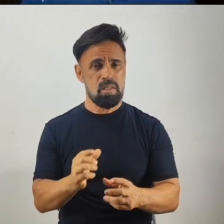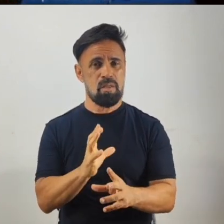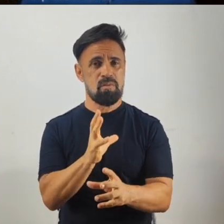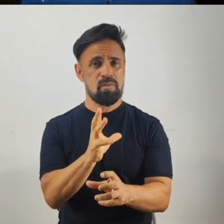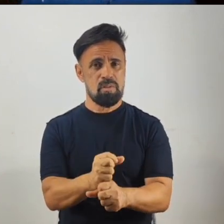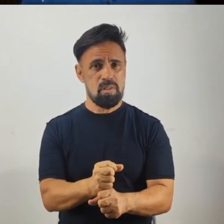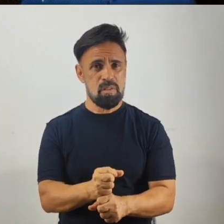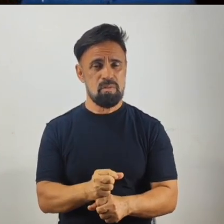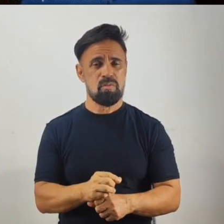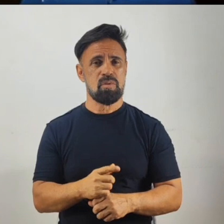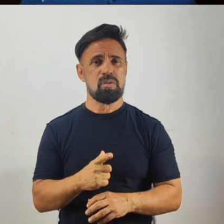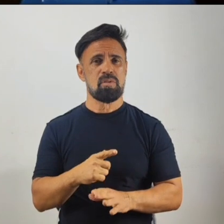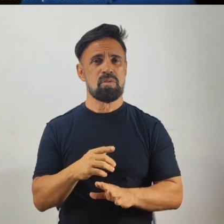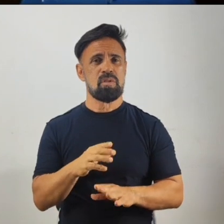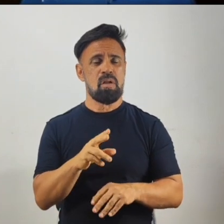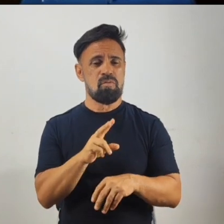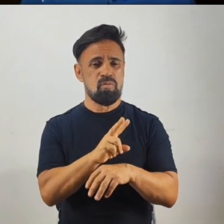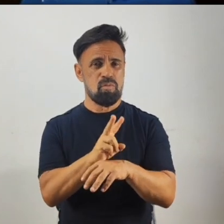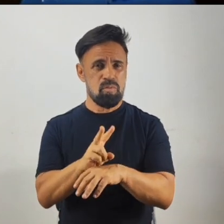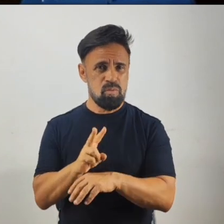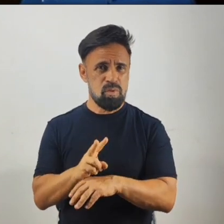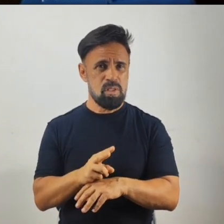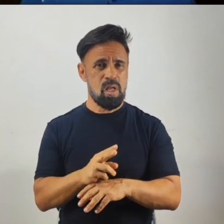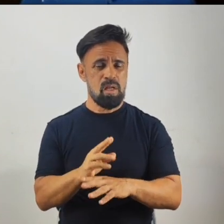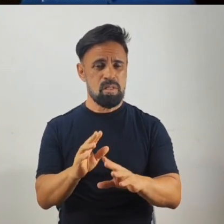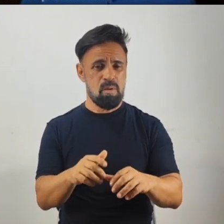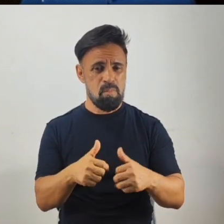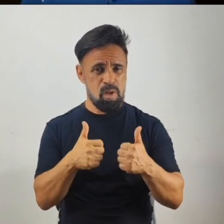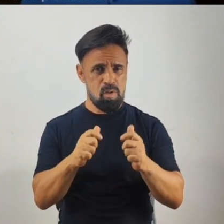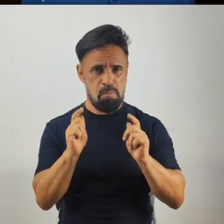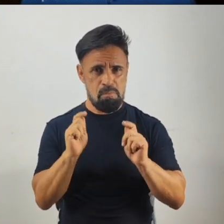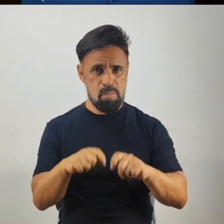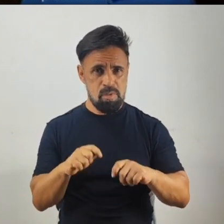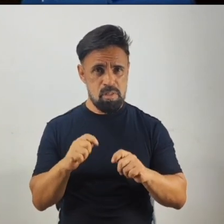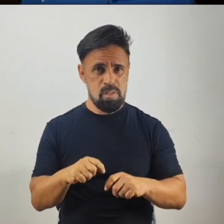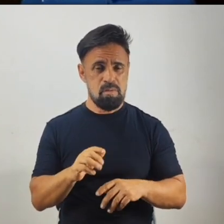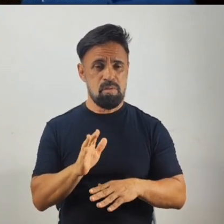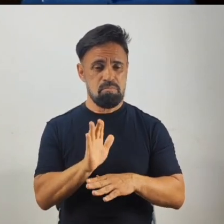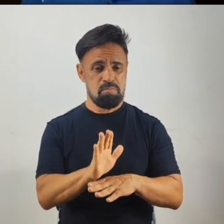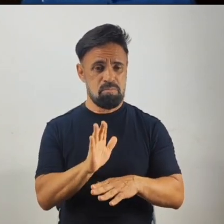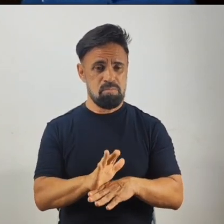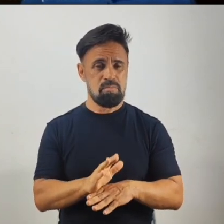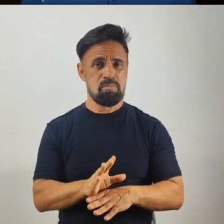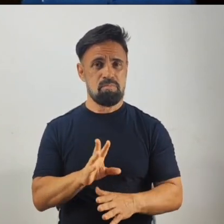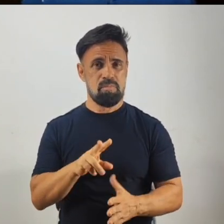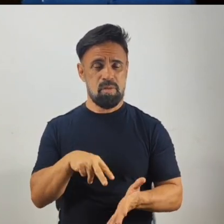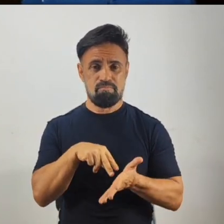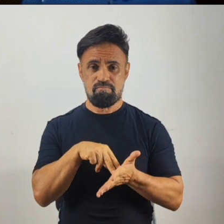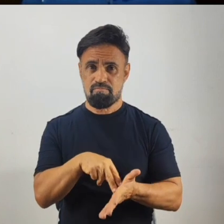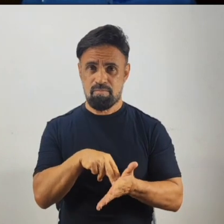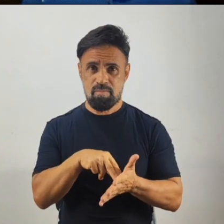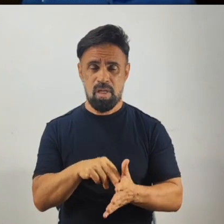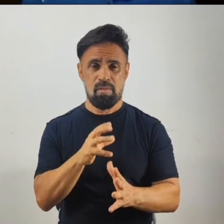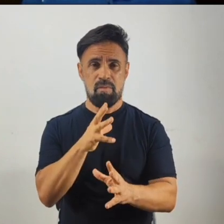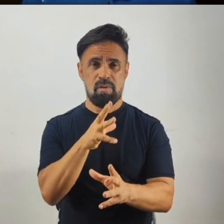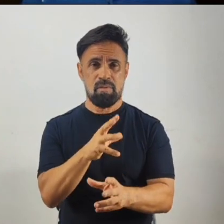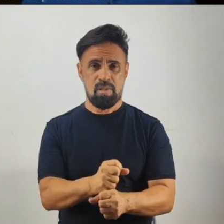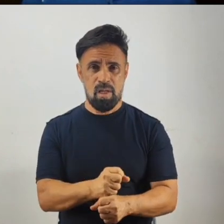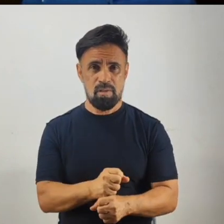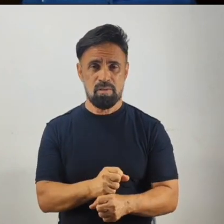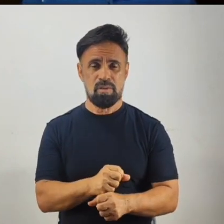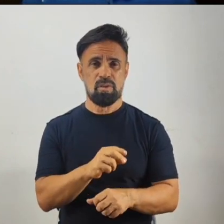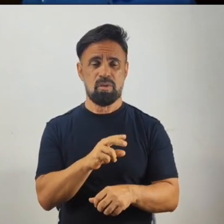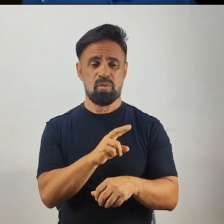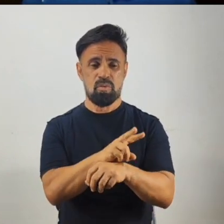eficácia, que é o resultado do cuidado obtido na melhor situação possível. A efetividade, que